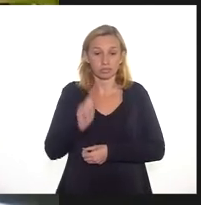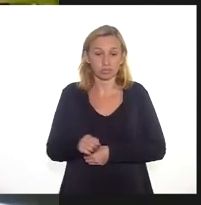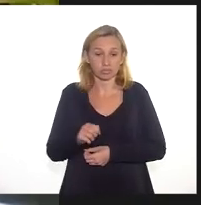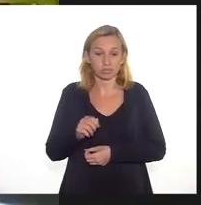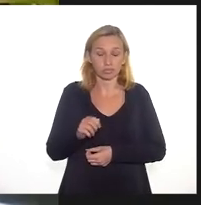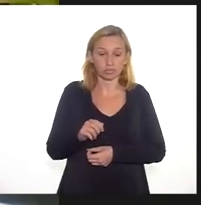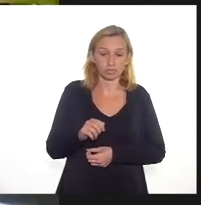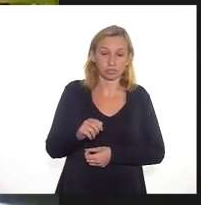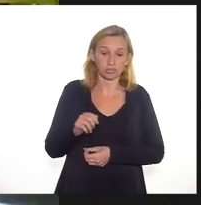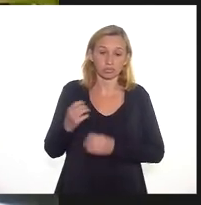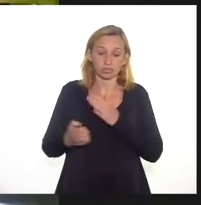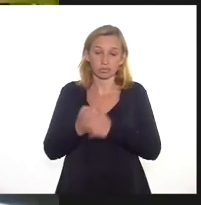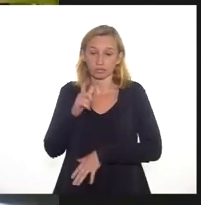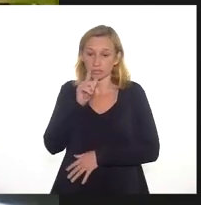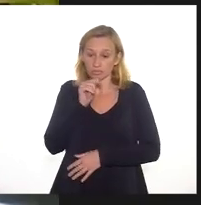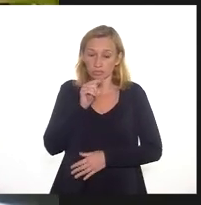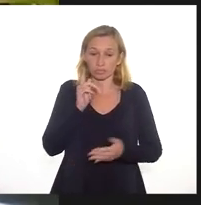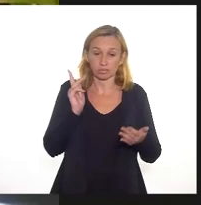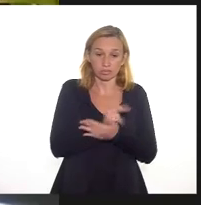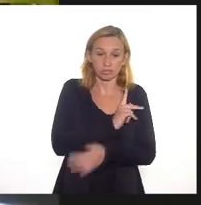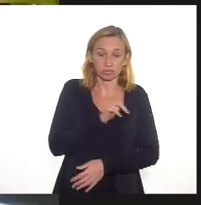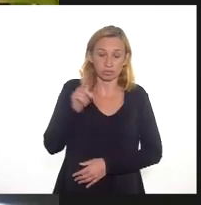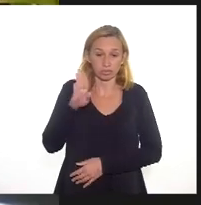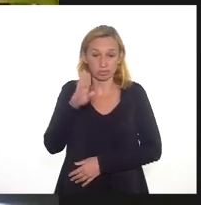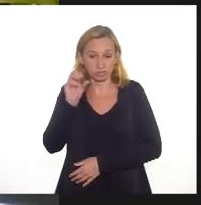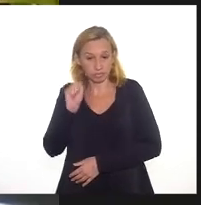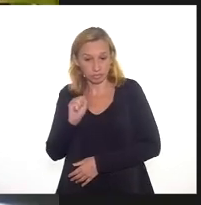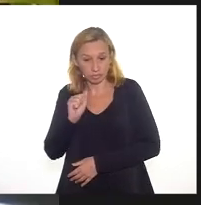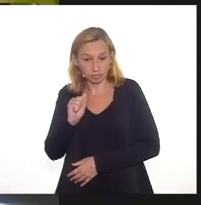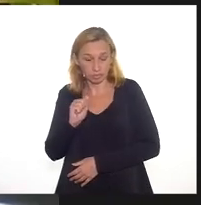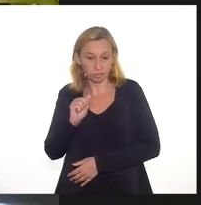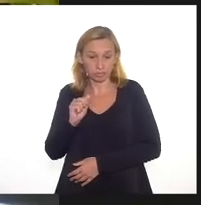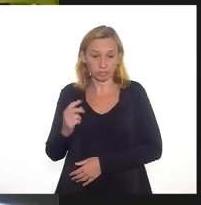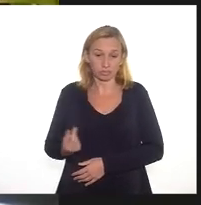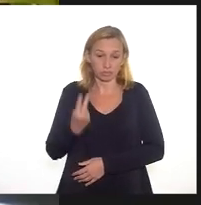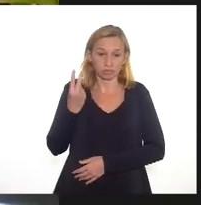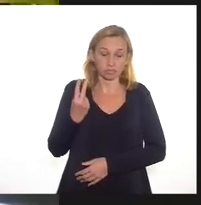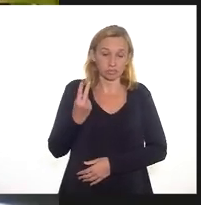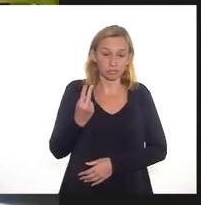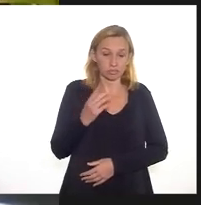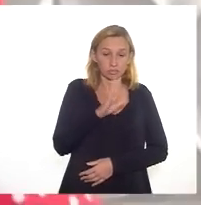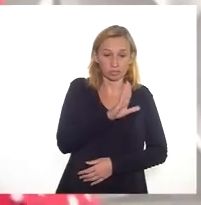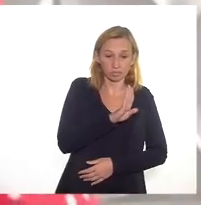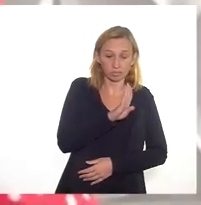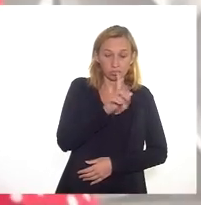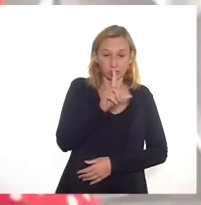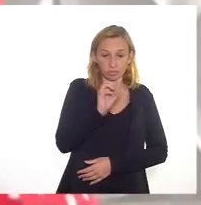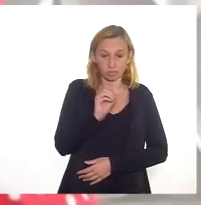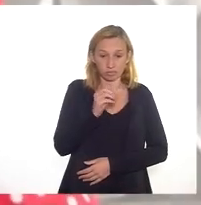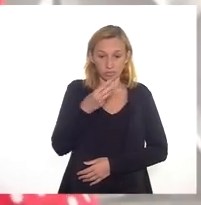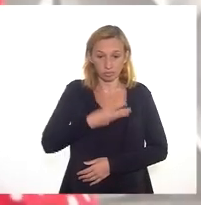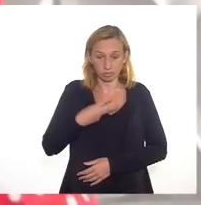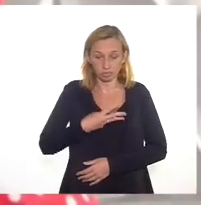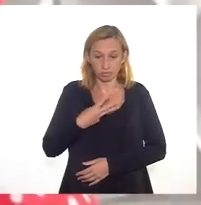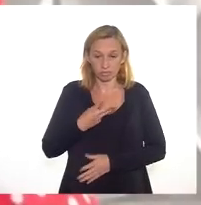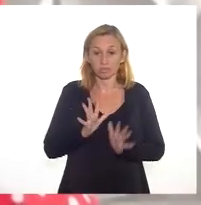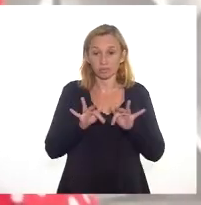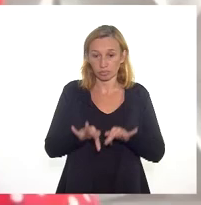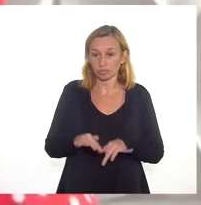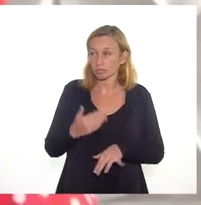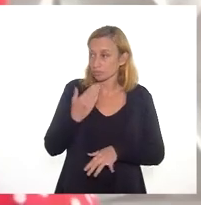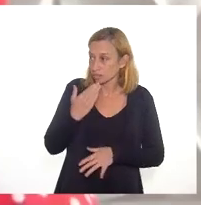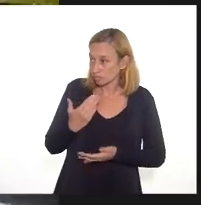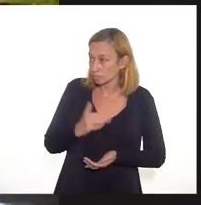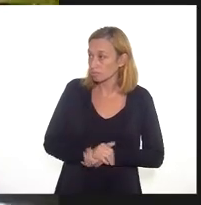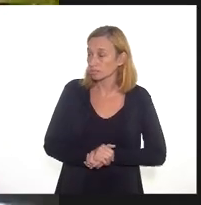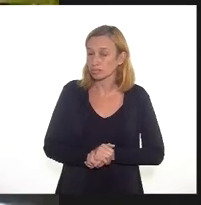que aconteceu na Bolsa de Valores, que, por exemplo, representa o Bloco 3... E a Vossa Excelência, para concluir, por favor. Pois